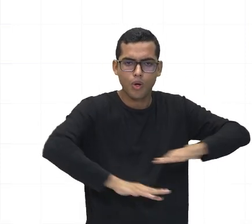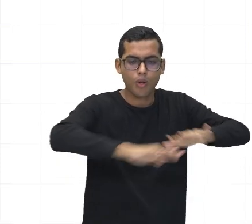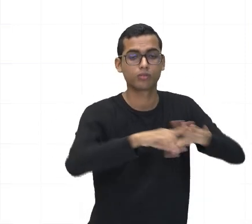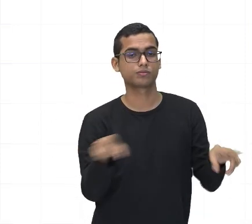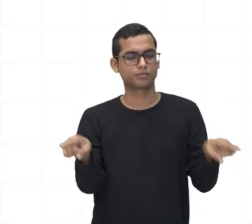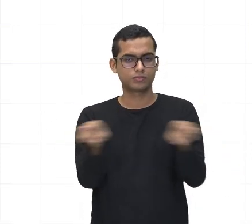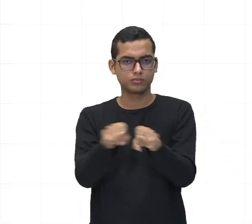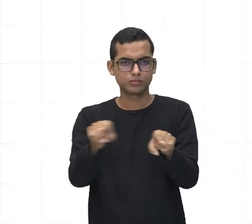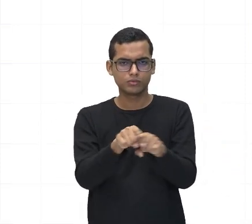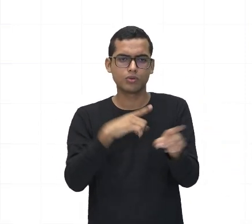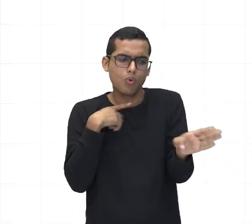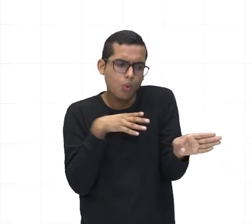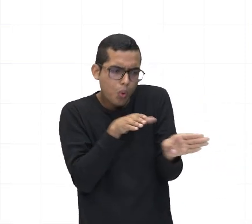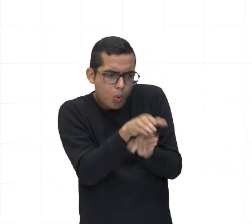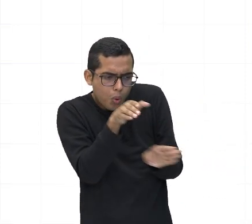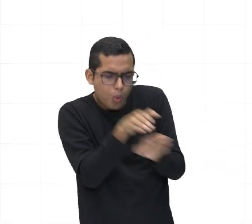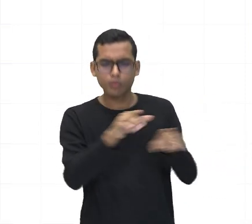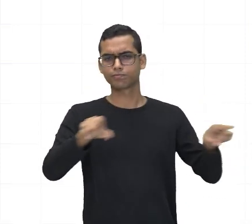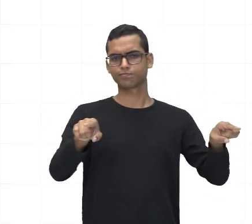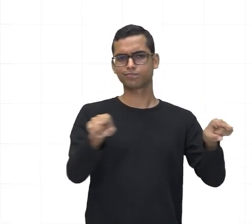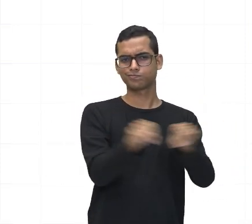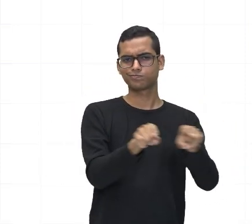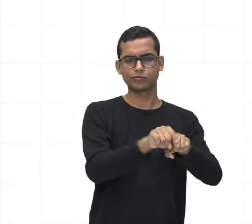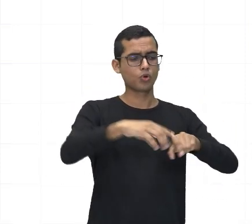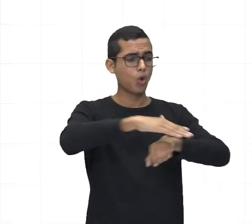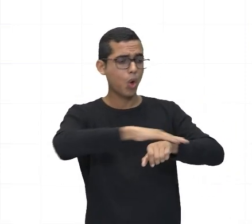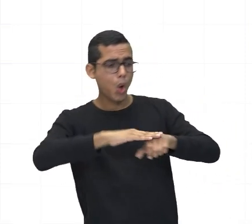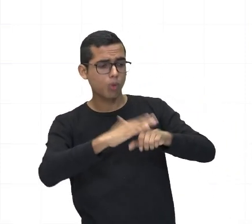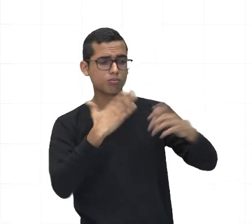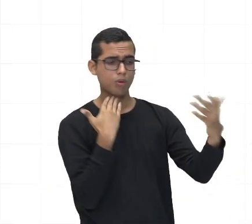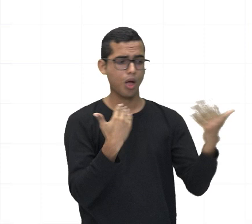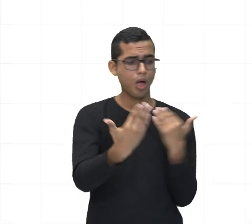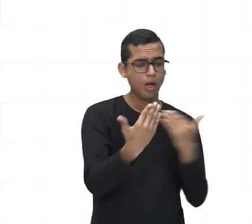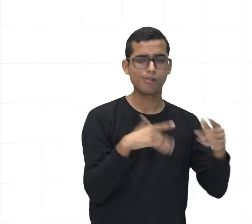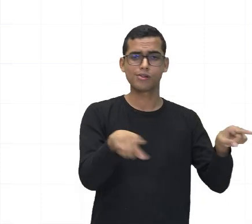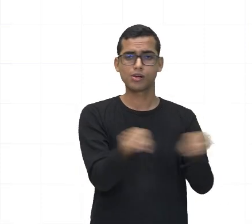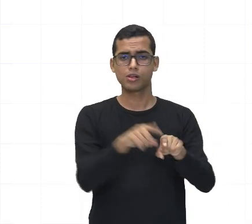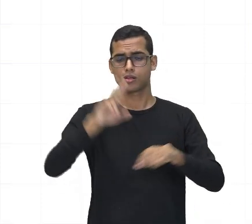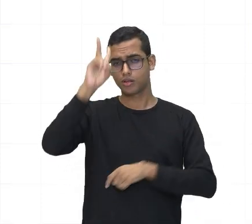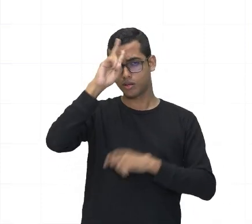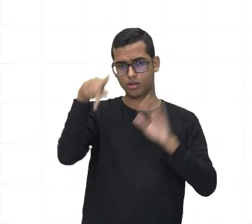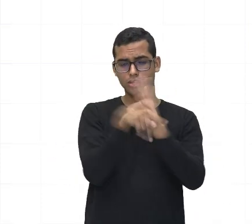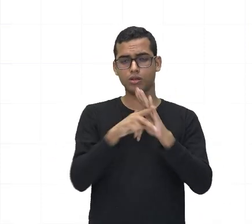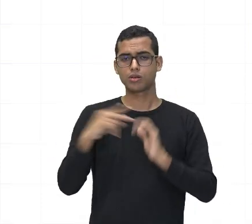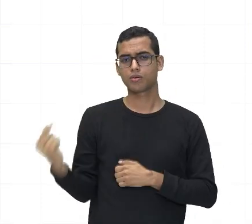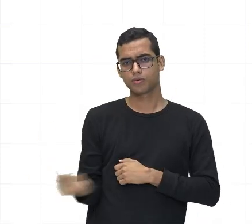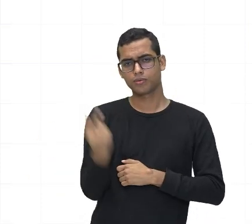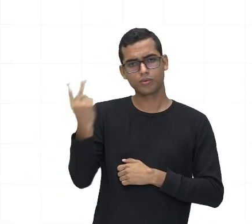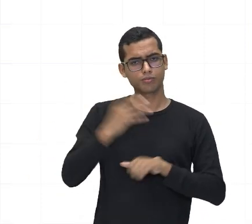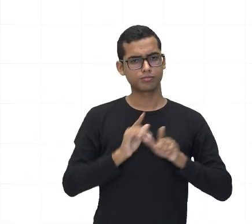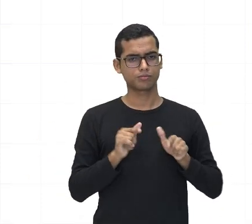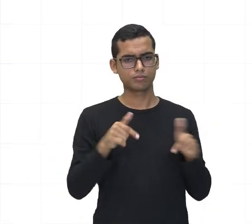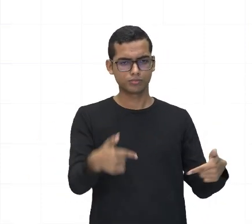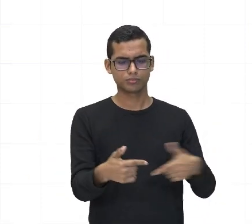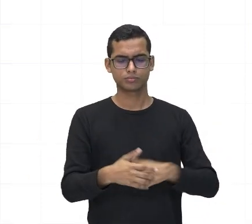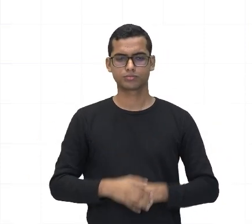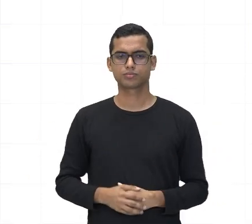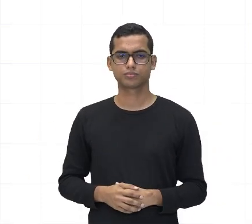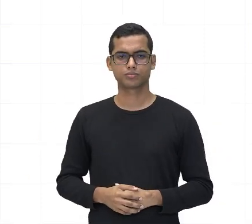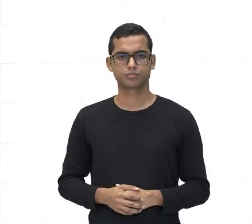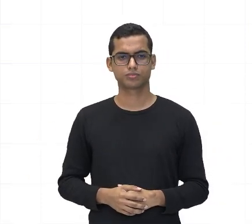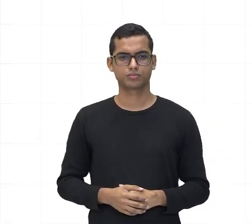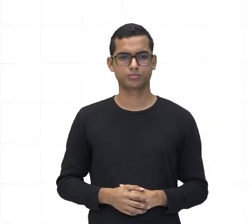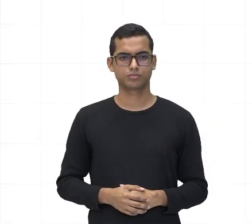dão conselhos, orientam, conversam, reforçam a prática desses valores. Há